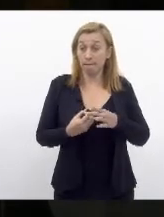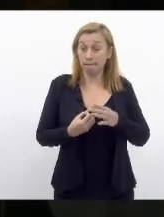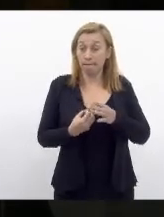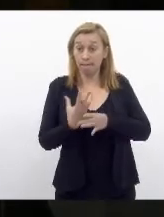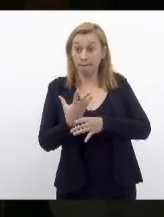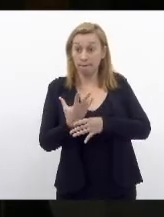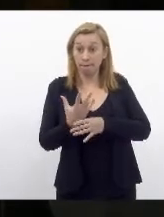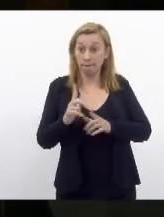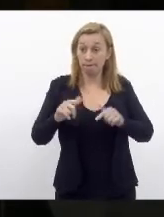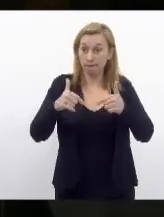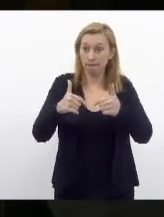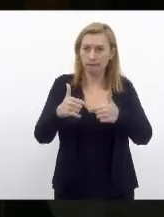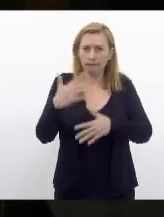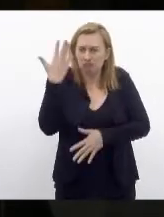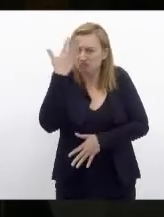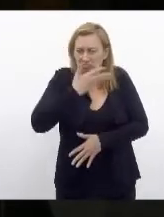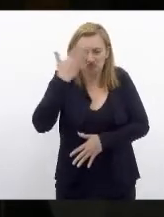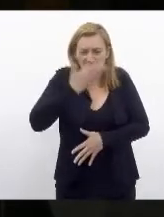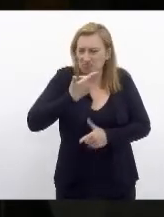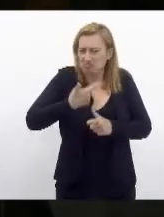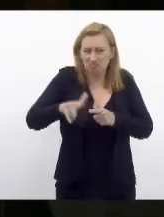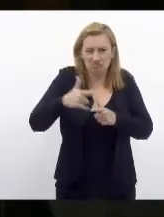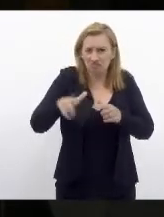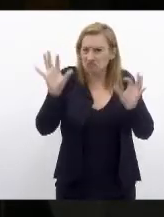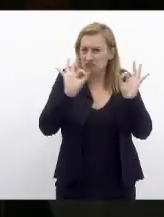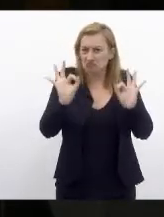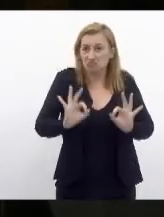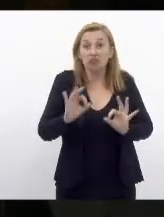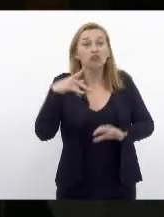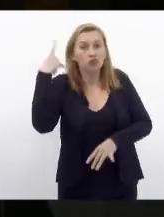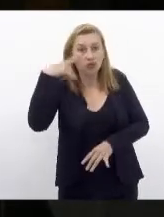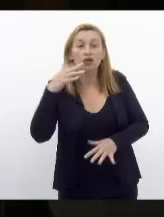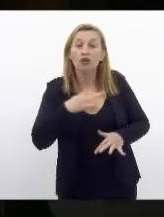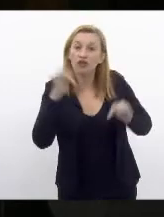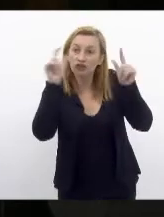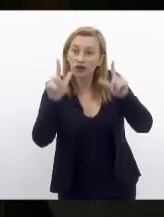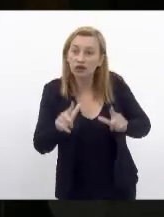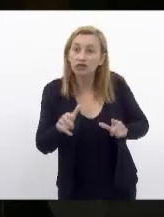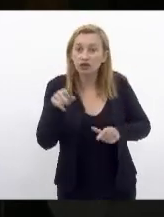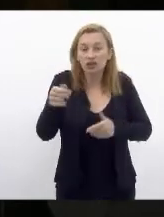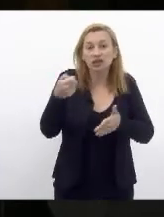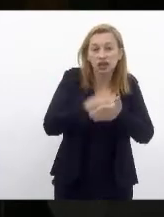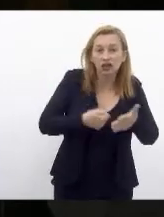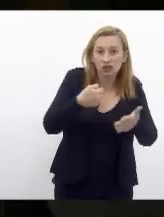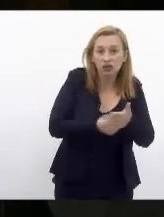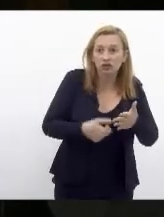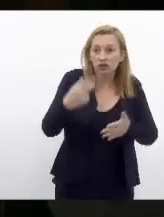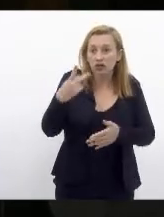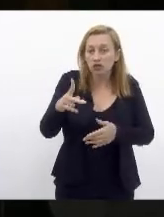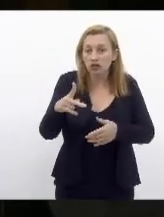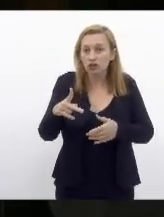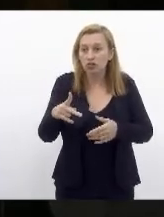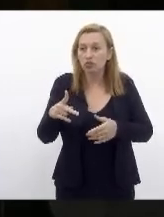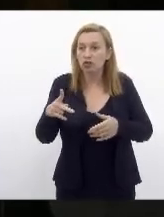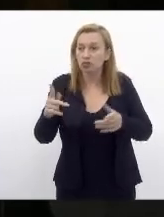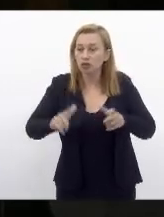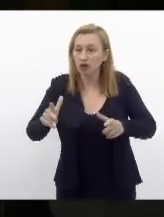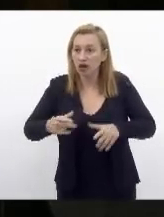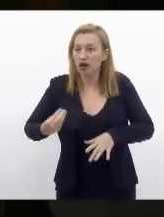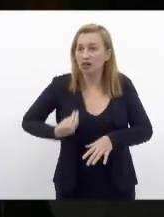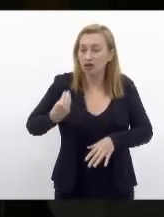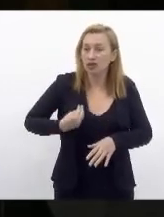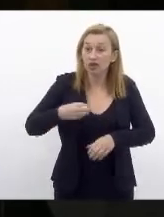da tal ação e eu não vejo problema nenhum. Aliás, vereador, fico feliz de saber que você está lutando pela sua região e fez